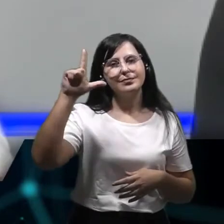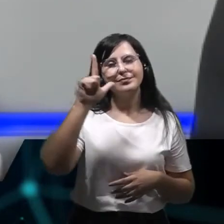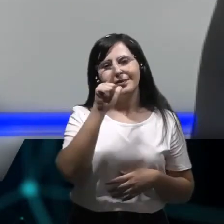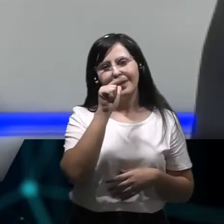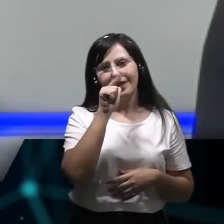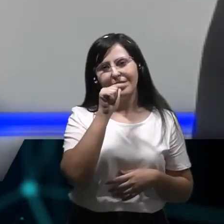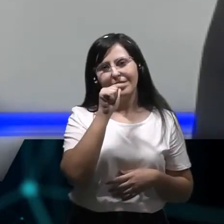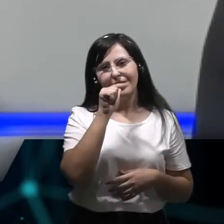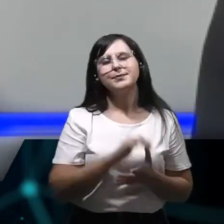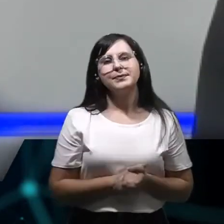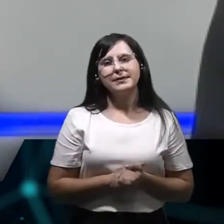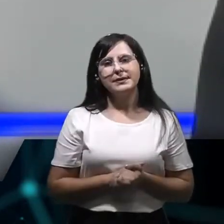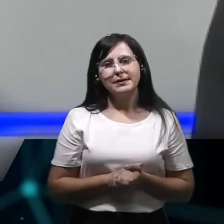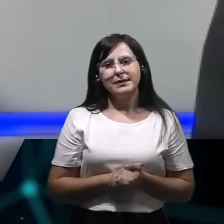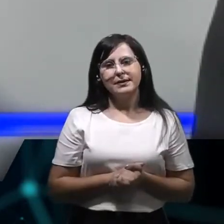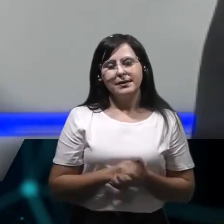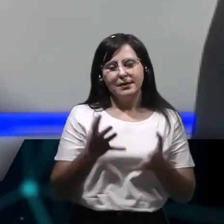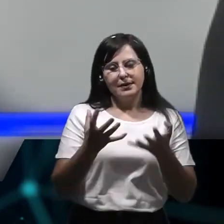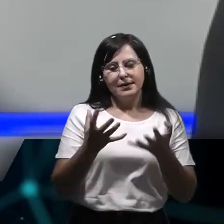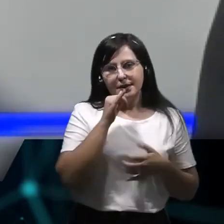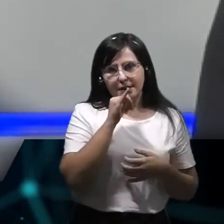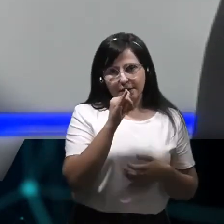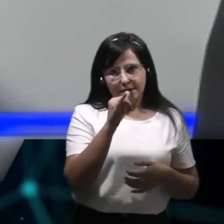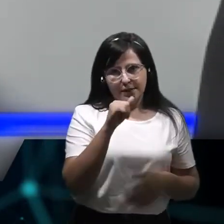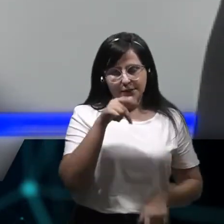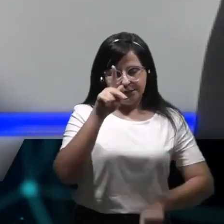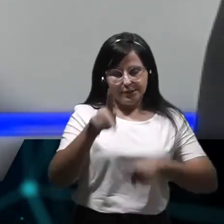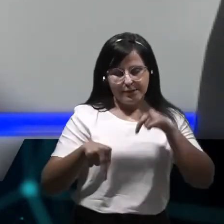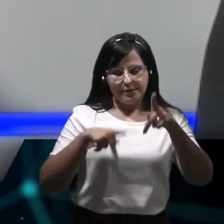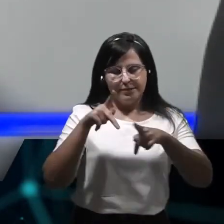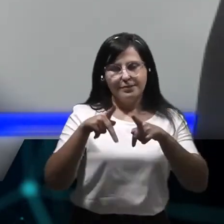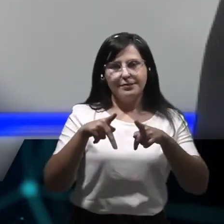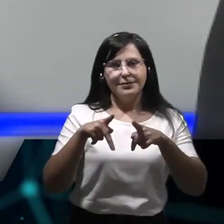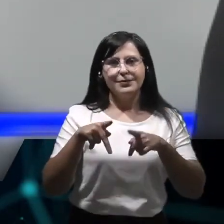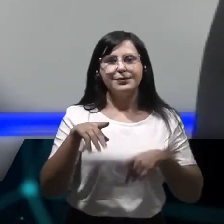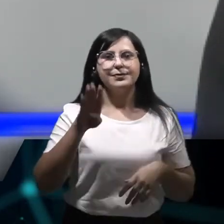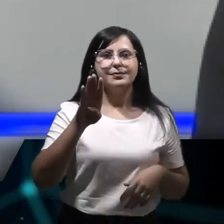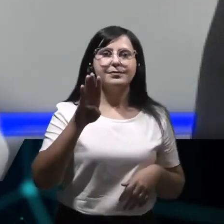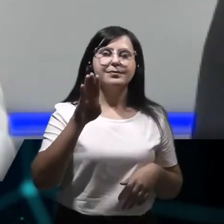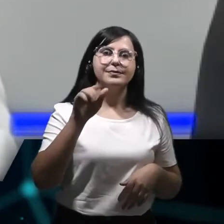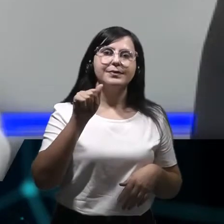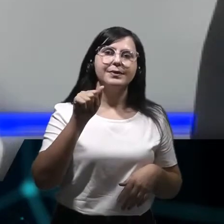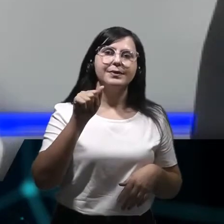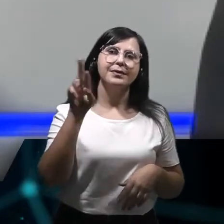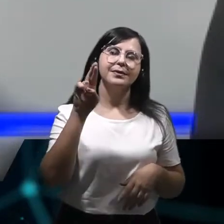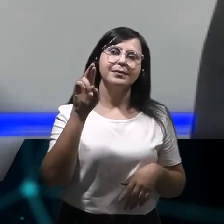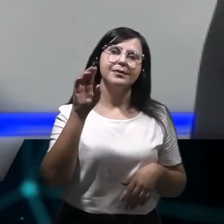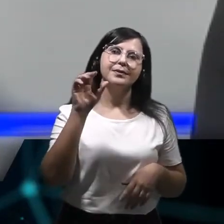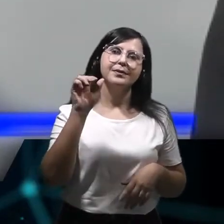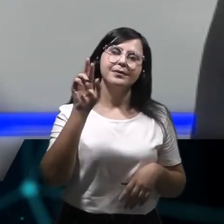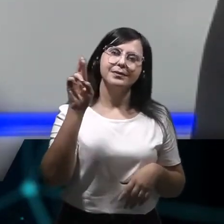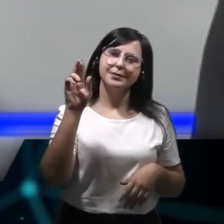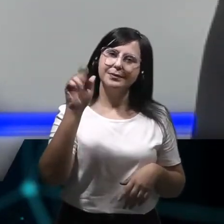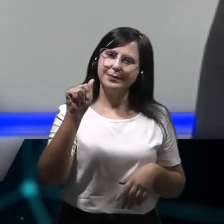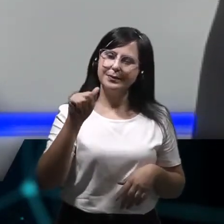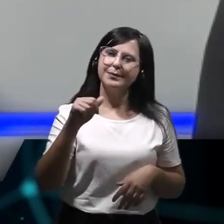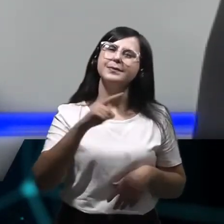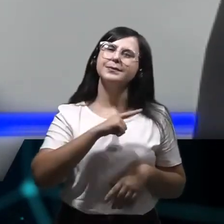dizer à população de Barra do Farias, manda saia, nós colocamos